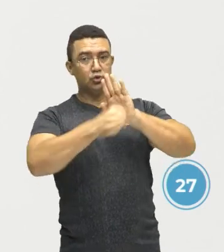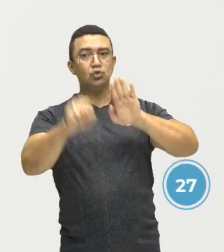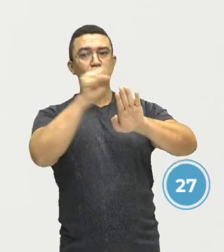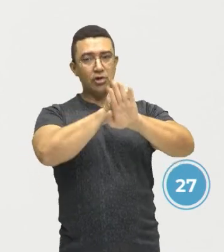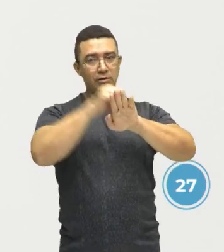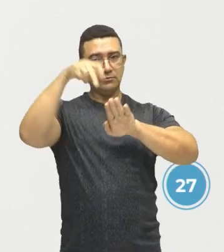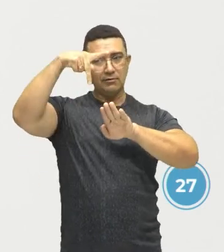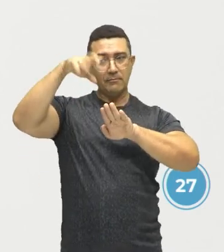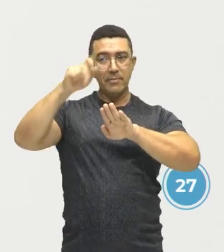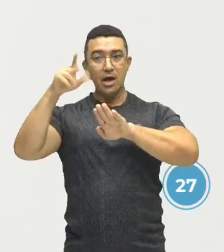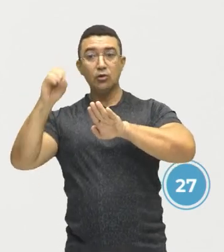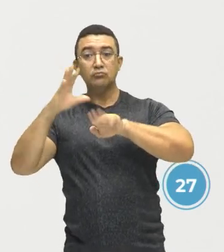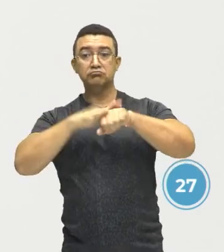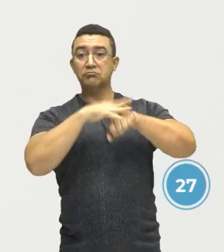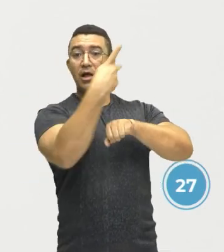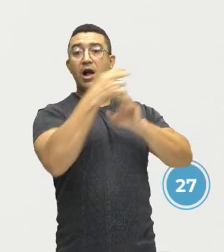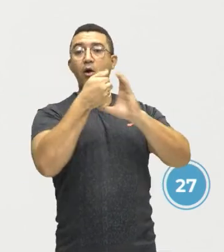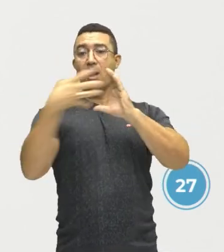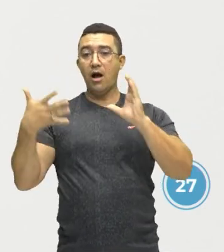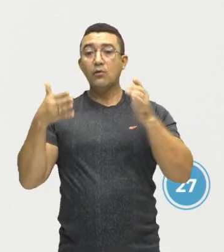Muito bem. Qual a característica do Pedro?